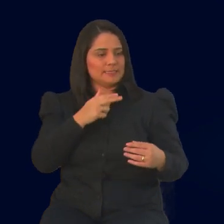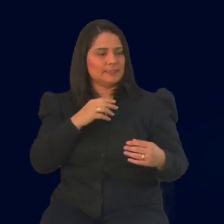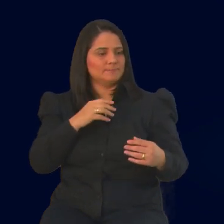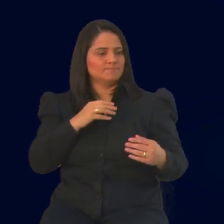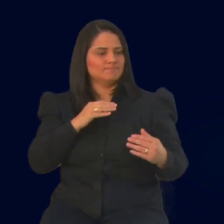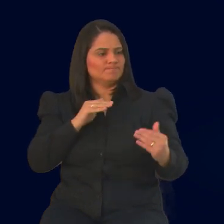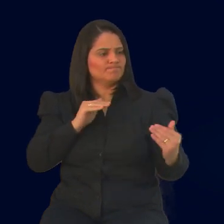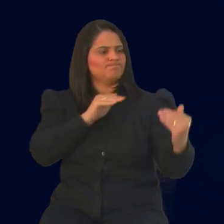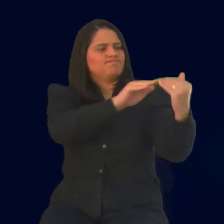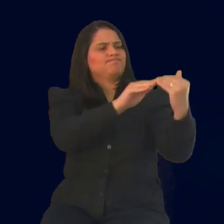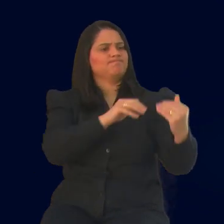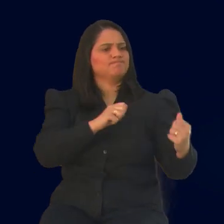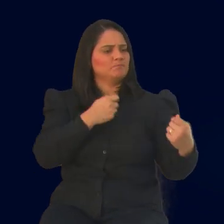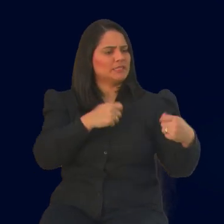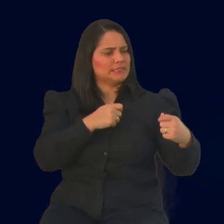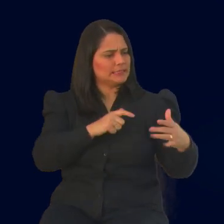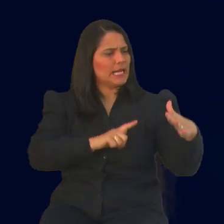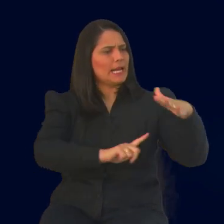nos coloca